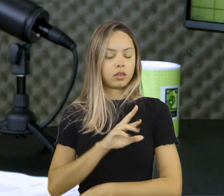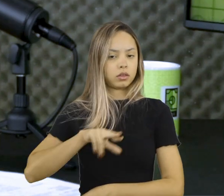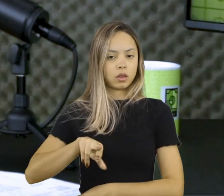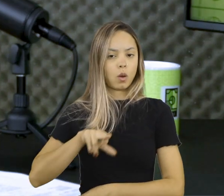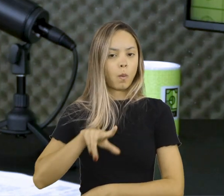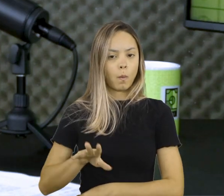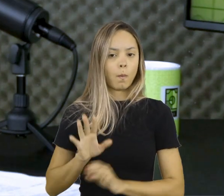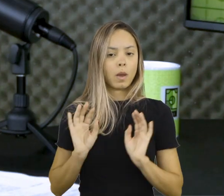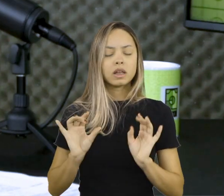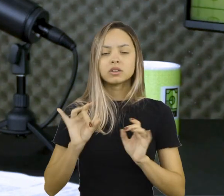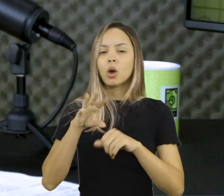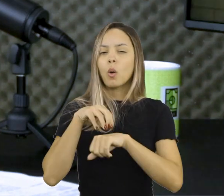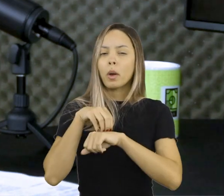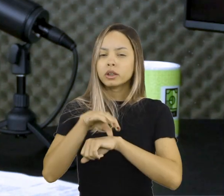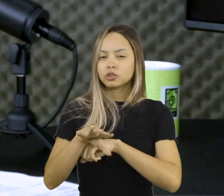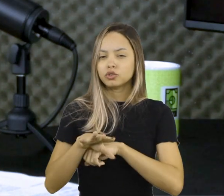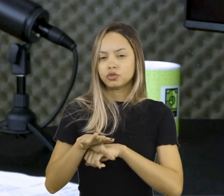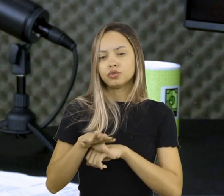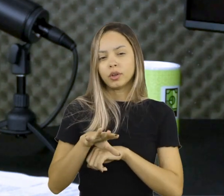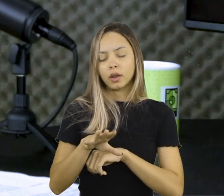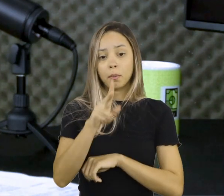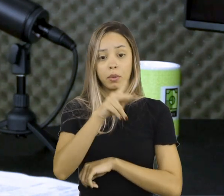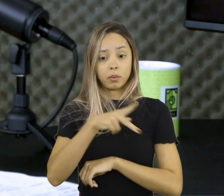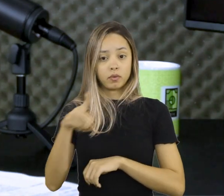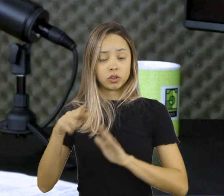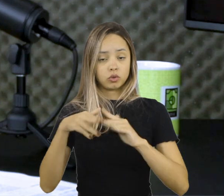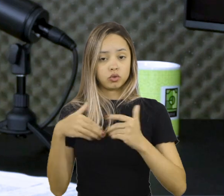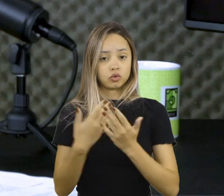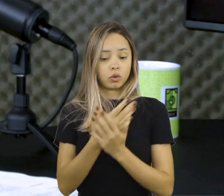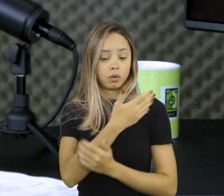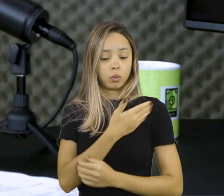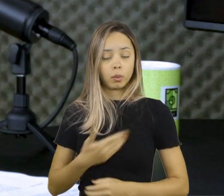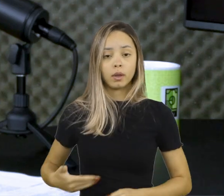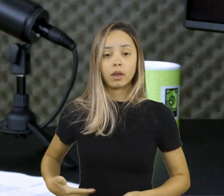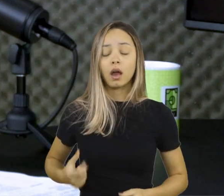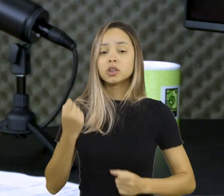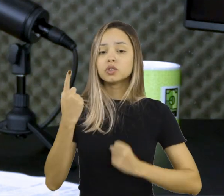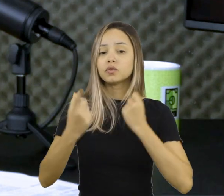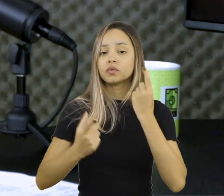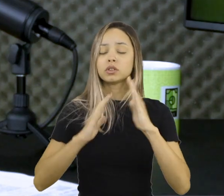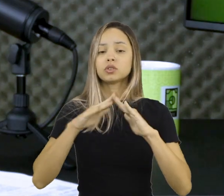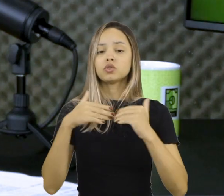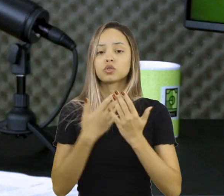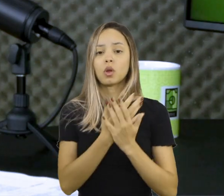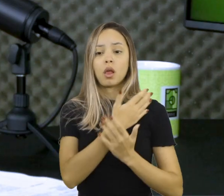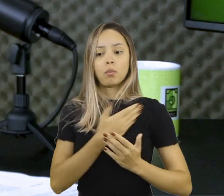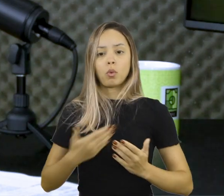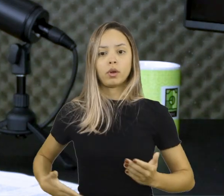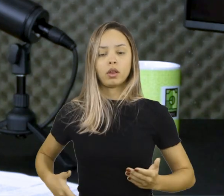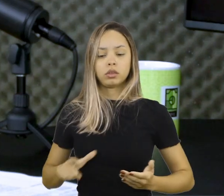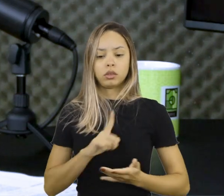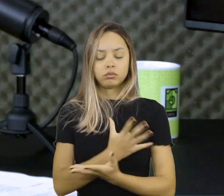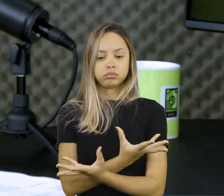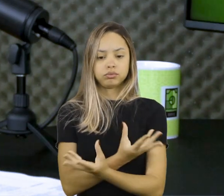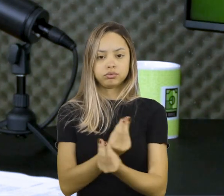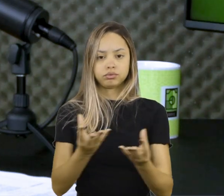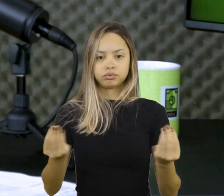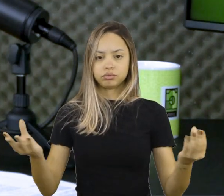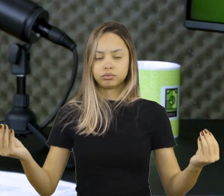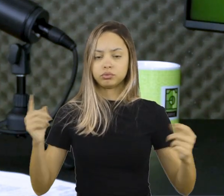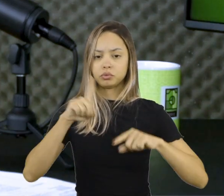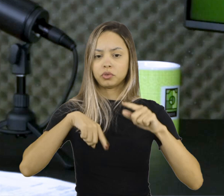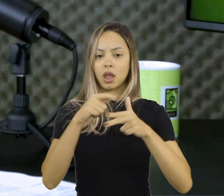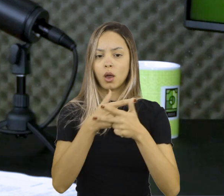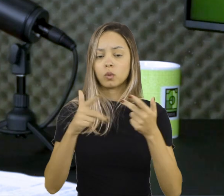recadinho para os professores de escola pública Às vezes a escola pública tá cheio de recurso dos quais esses